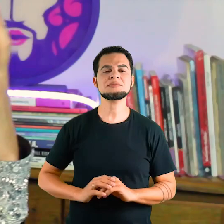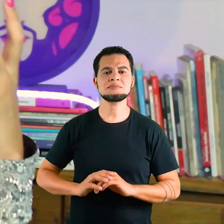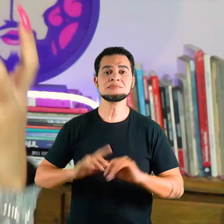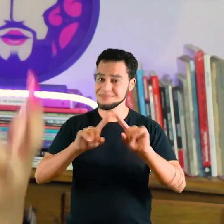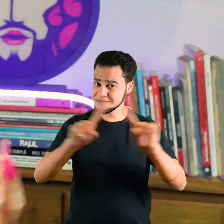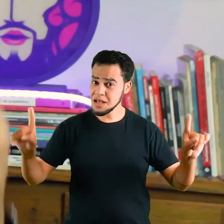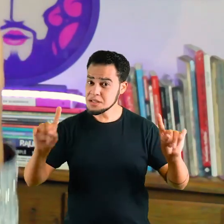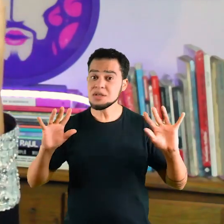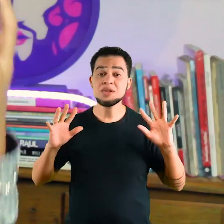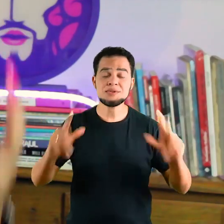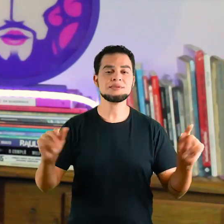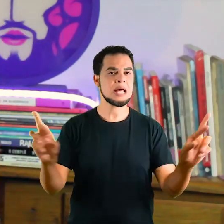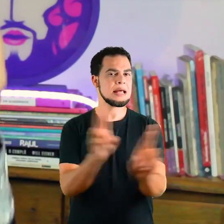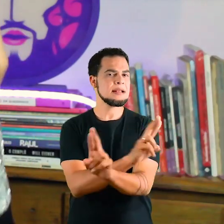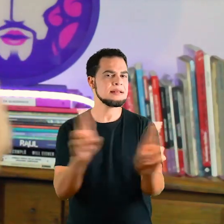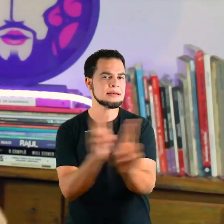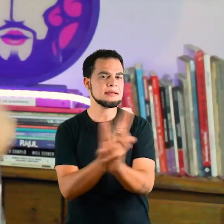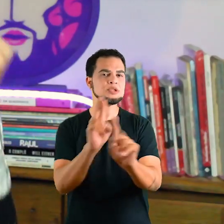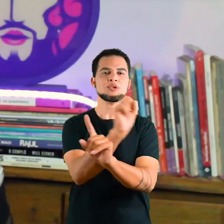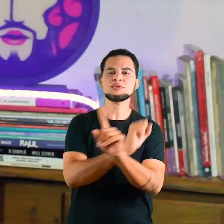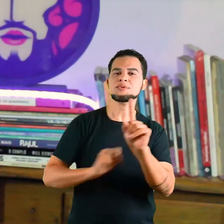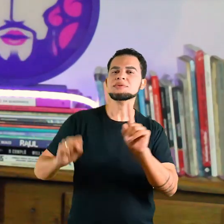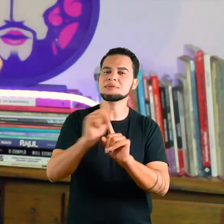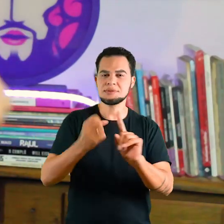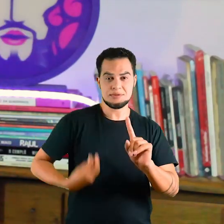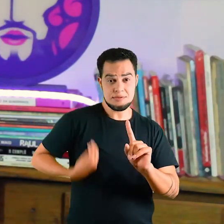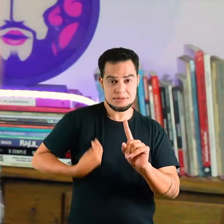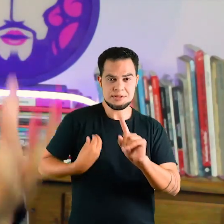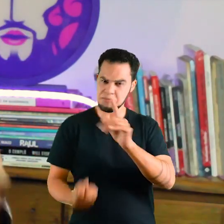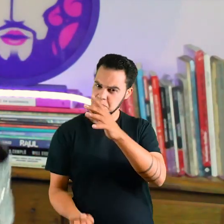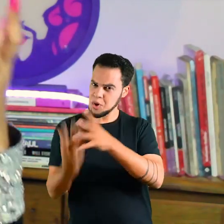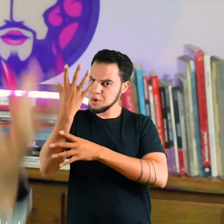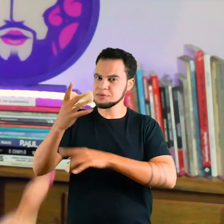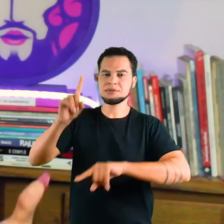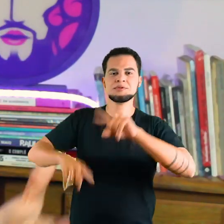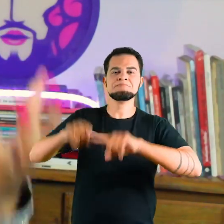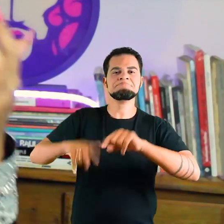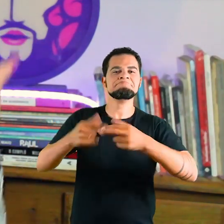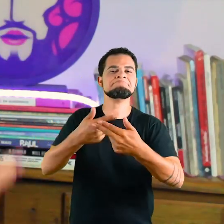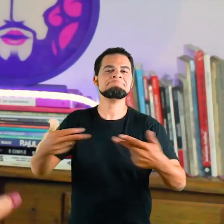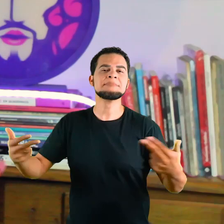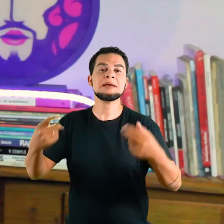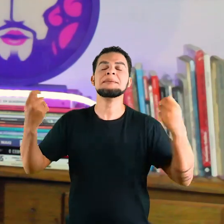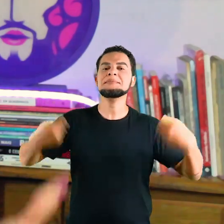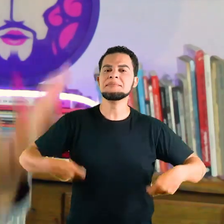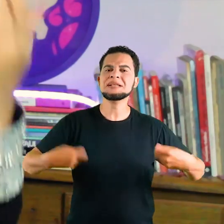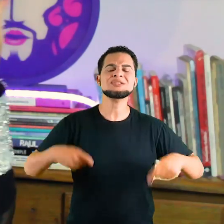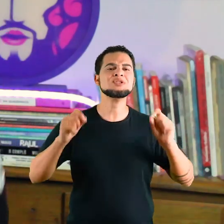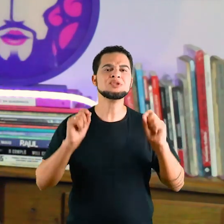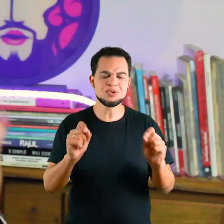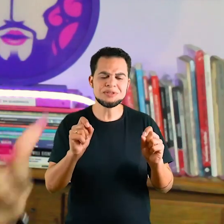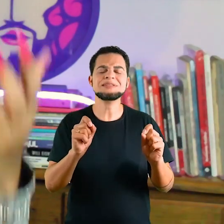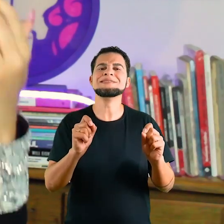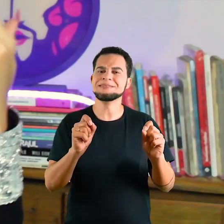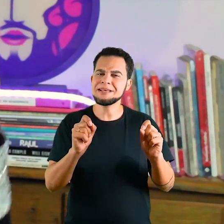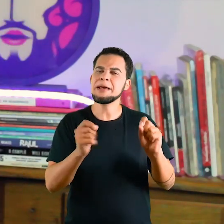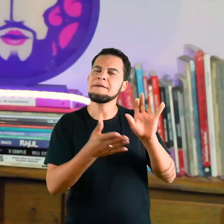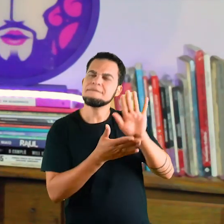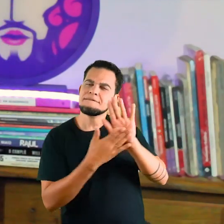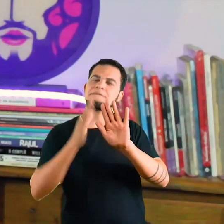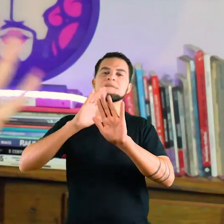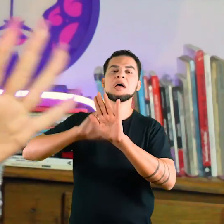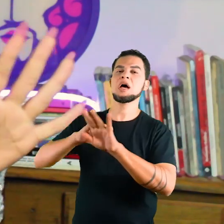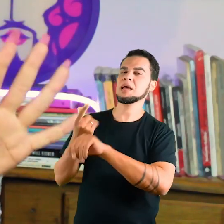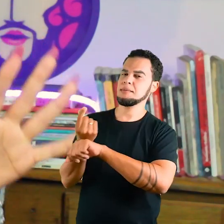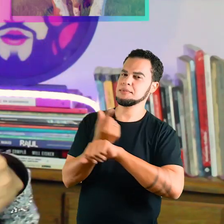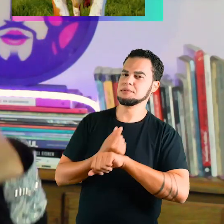as relações sociais existentes na produção das mercadorias precisam ser ocultadas no